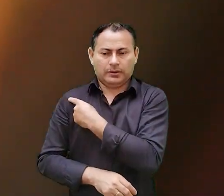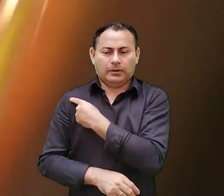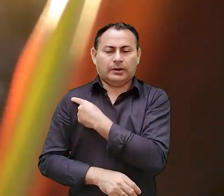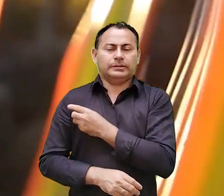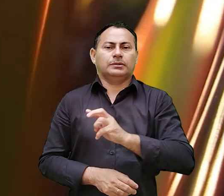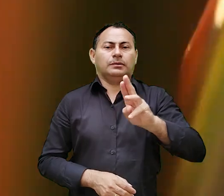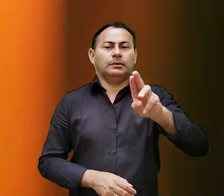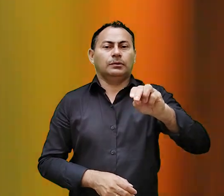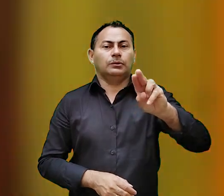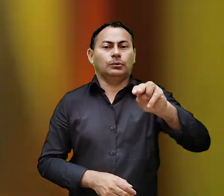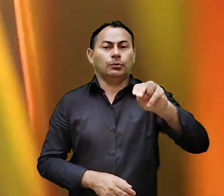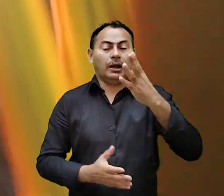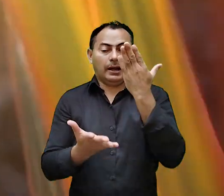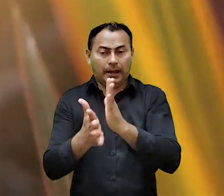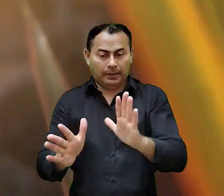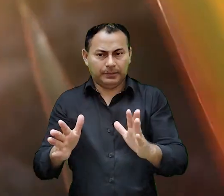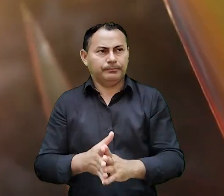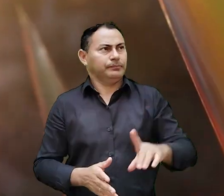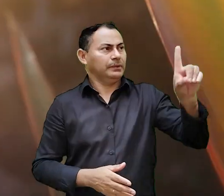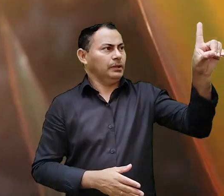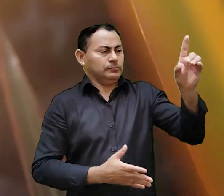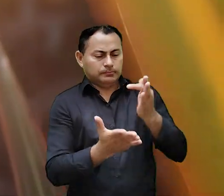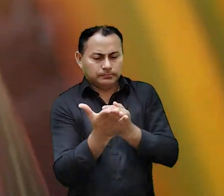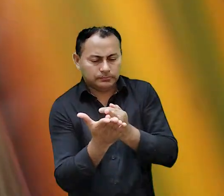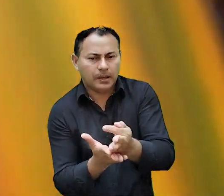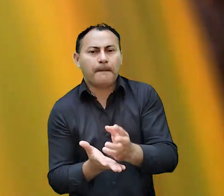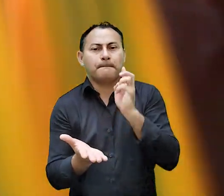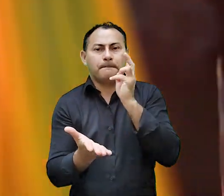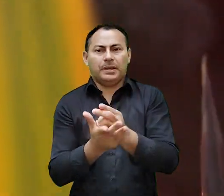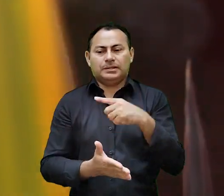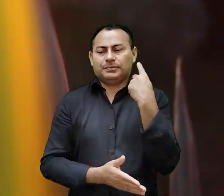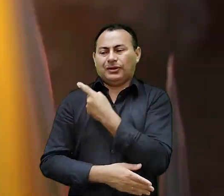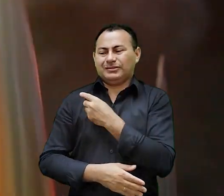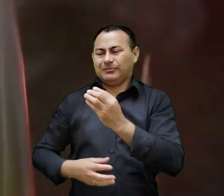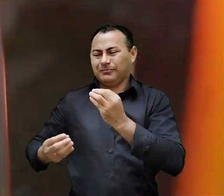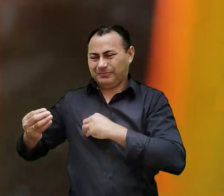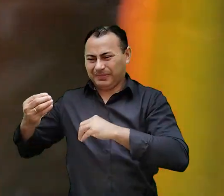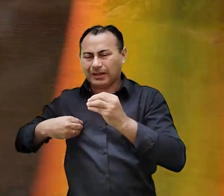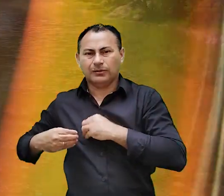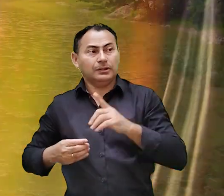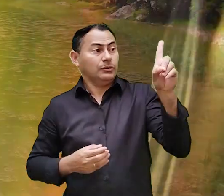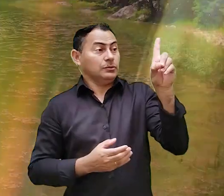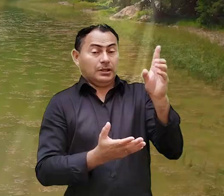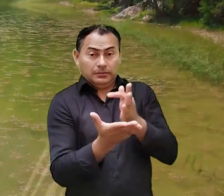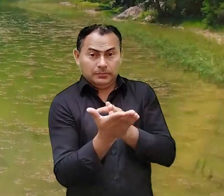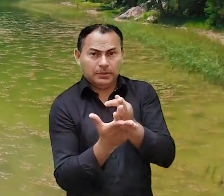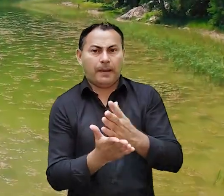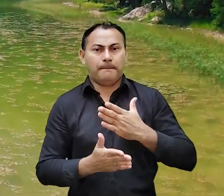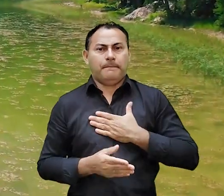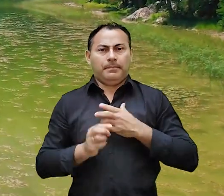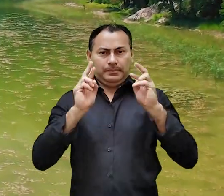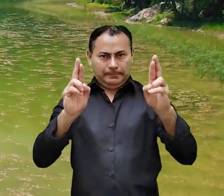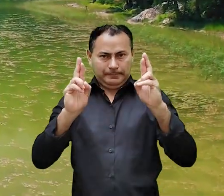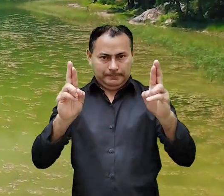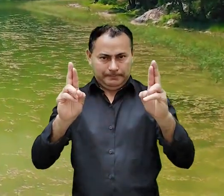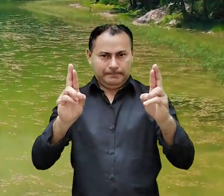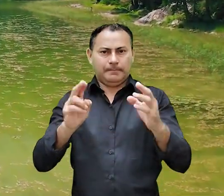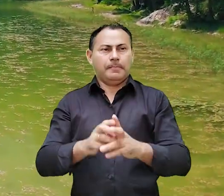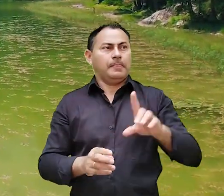é inesgotável. Deus é fiel mesmo quando somos infiéis. Esta é a minha